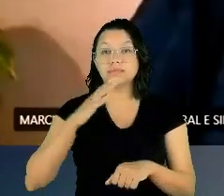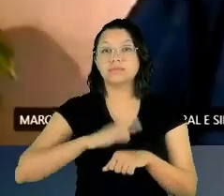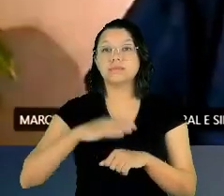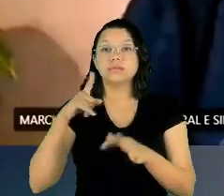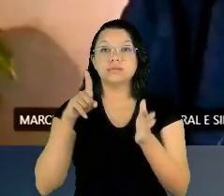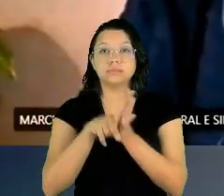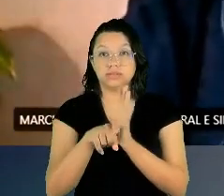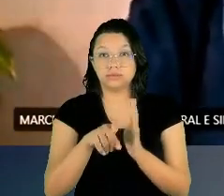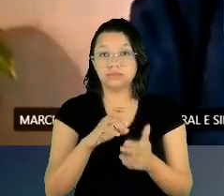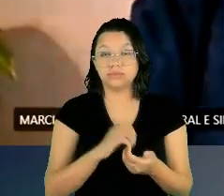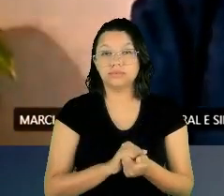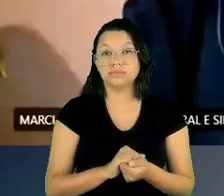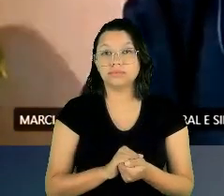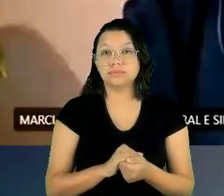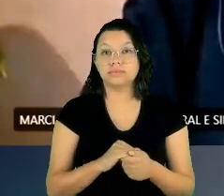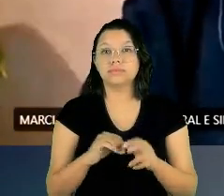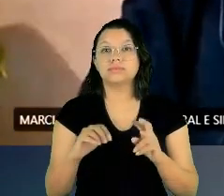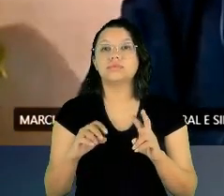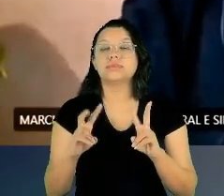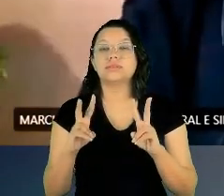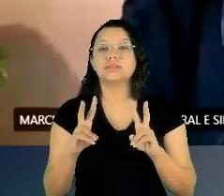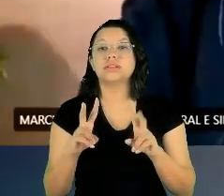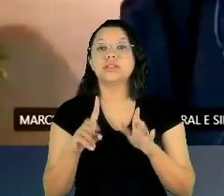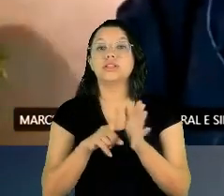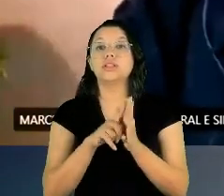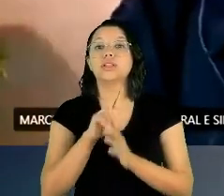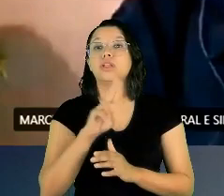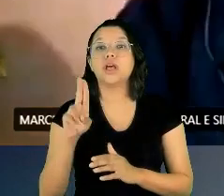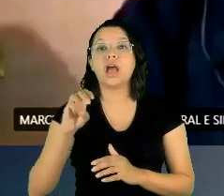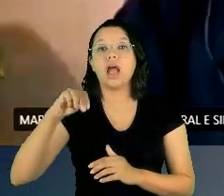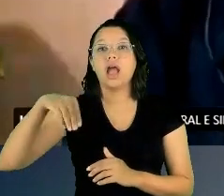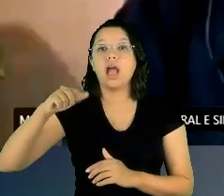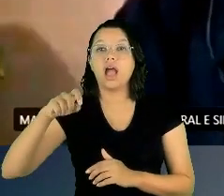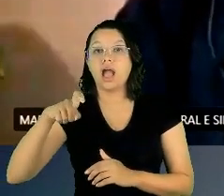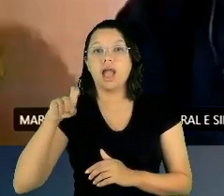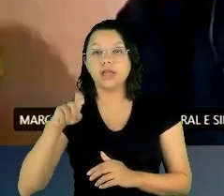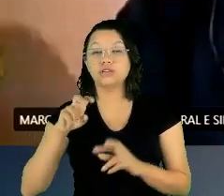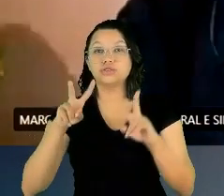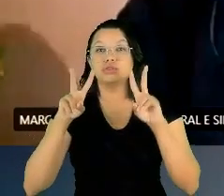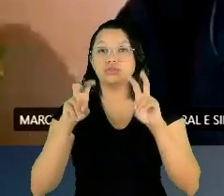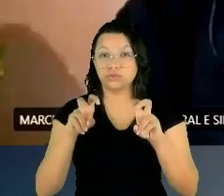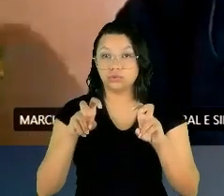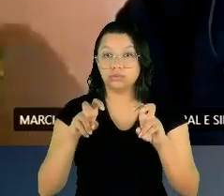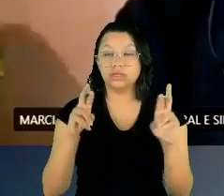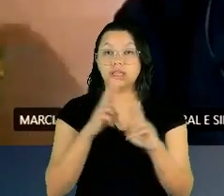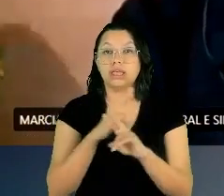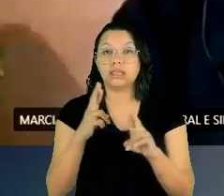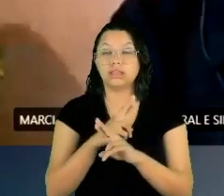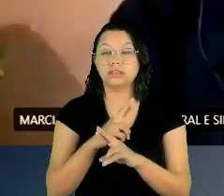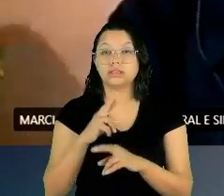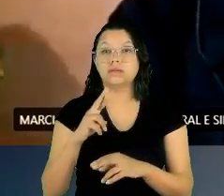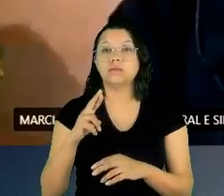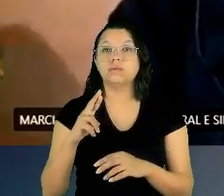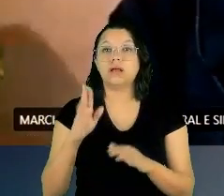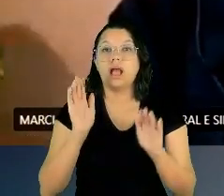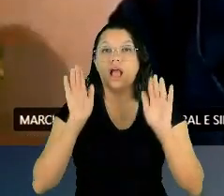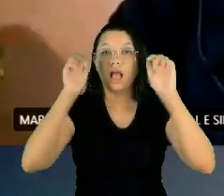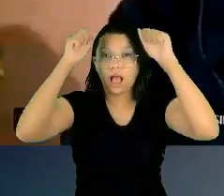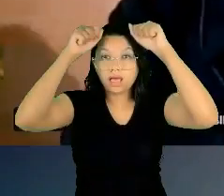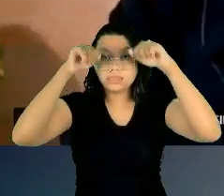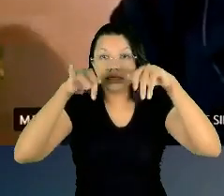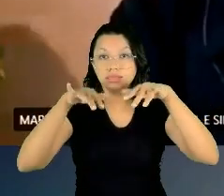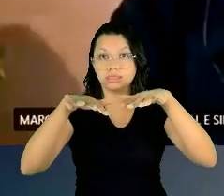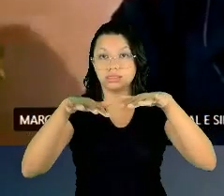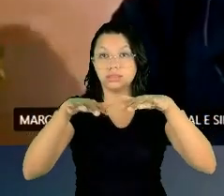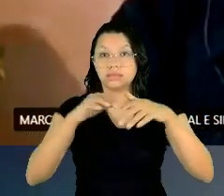Muito obrigada. Tem mais uma pergunta, que é do Marcos Bezerra. Ele fala quanto ao transtorno do espectro